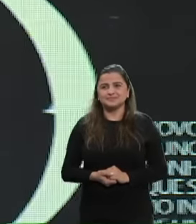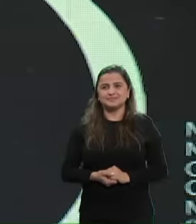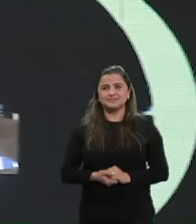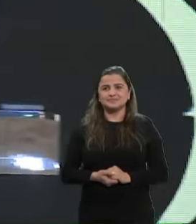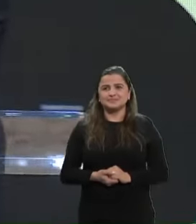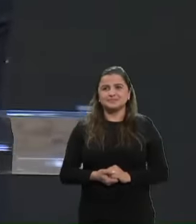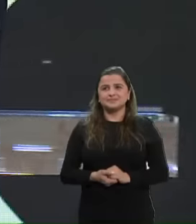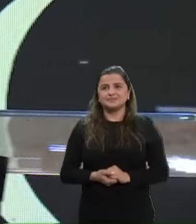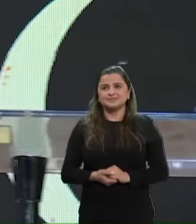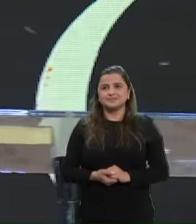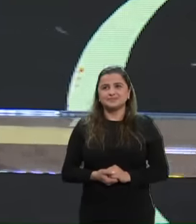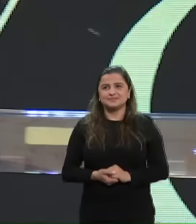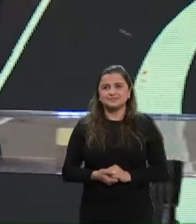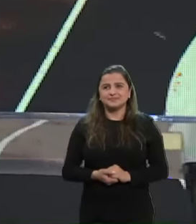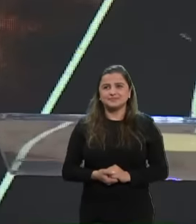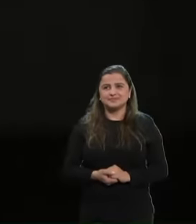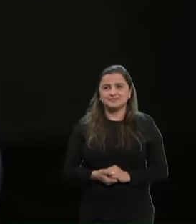Ai,